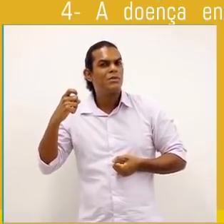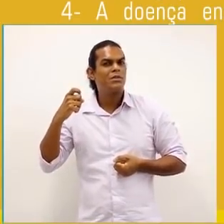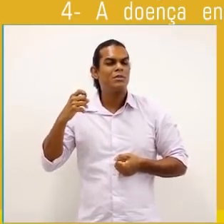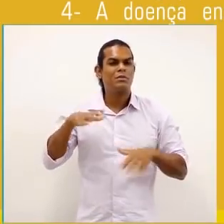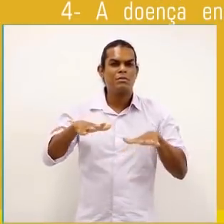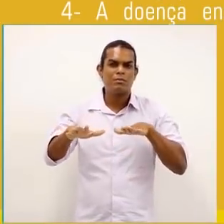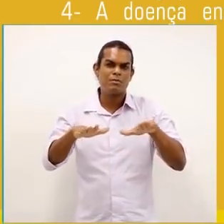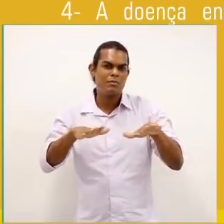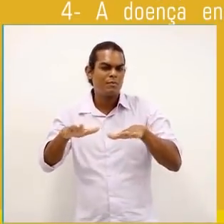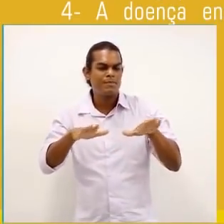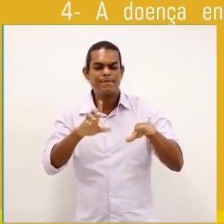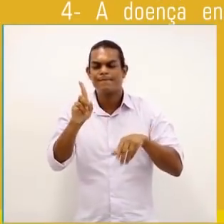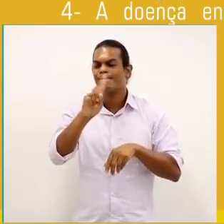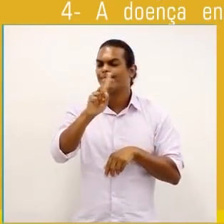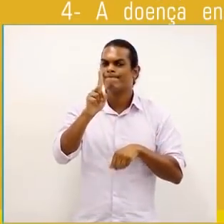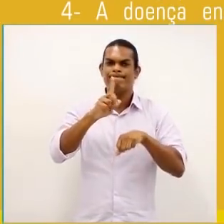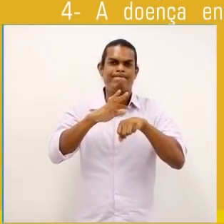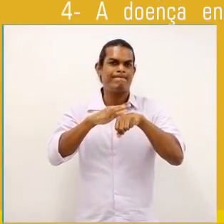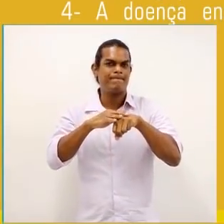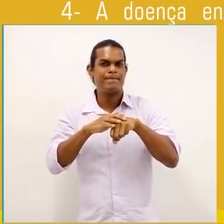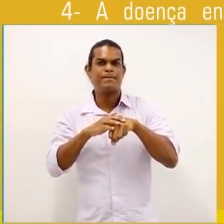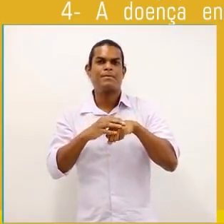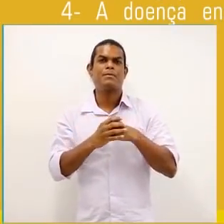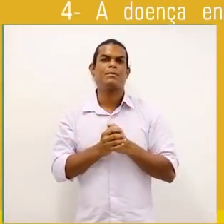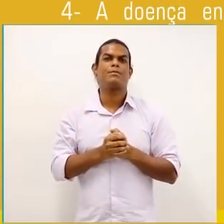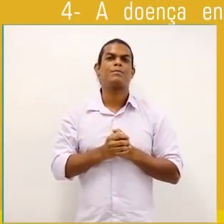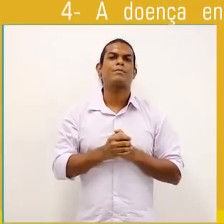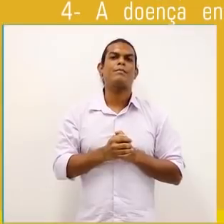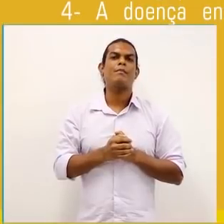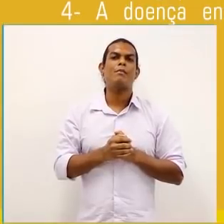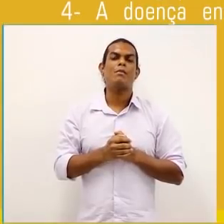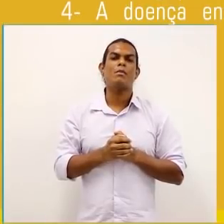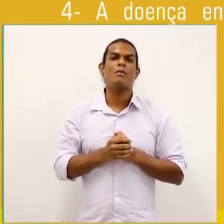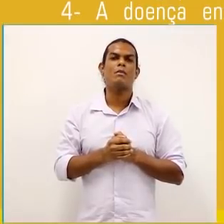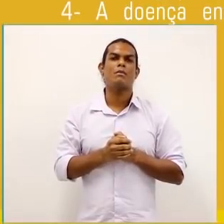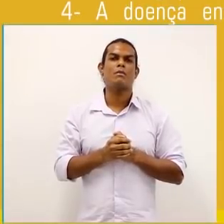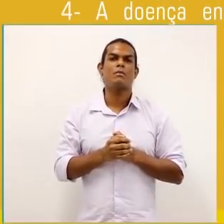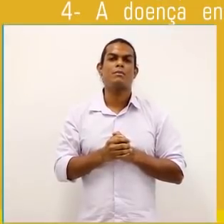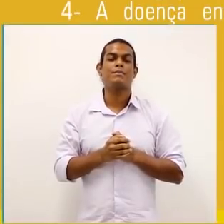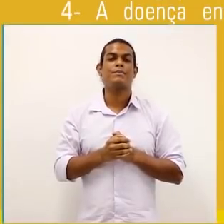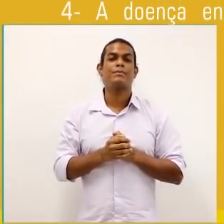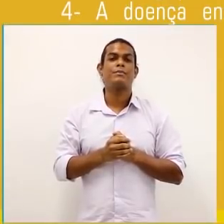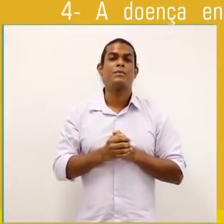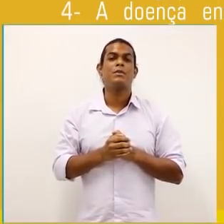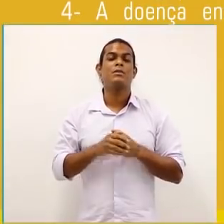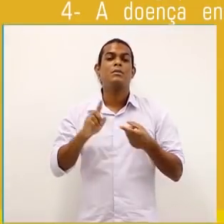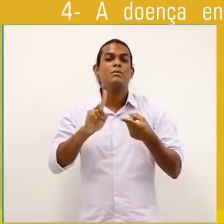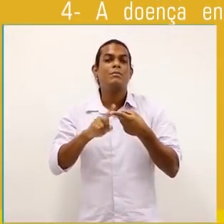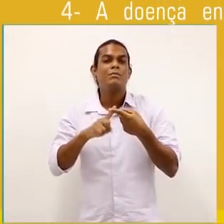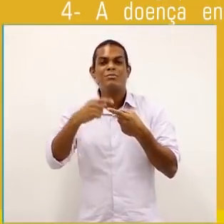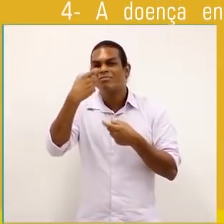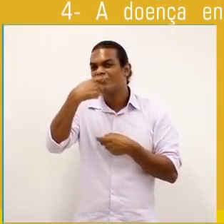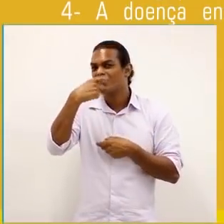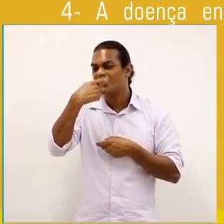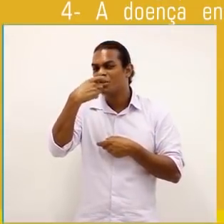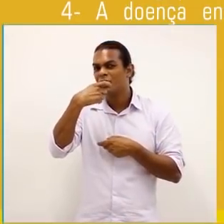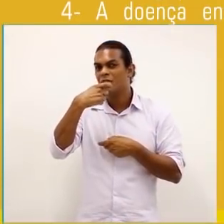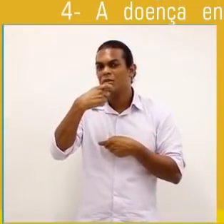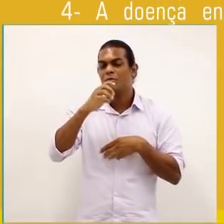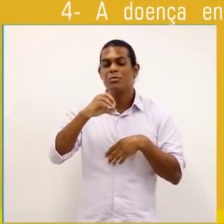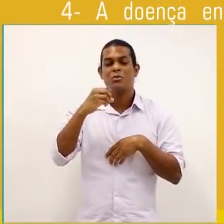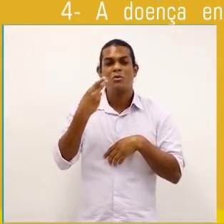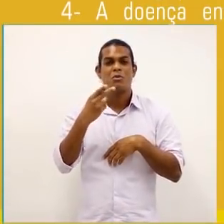movimento, não pode ser considerada. A doença que não incapacita para o trabalho, uma mera gripe, uma sinusite, né?